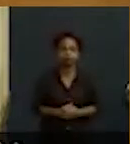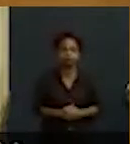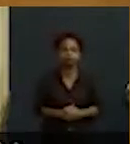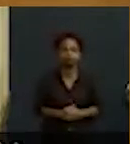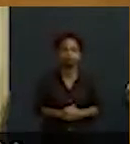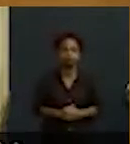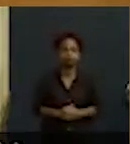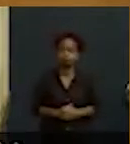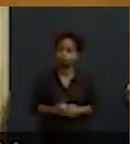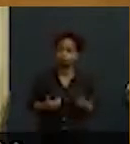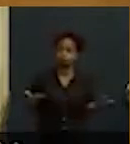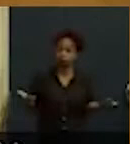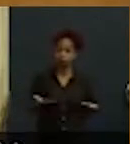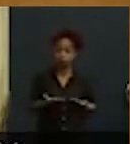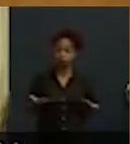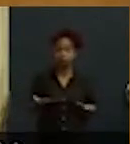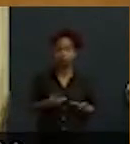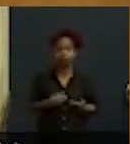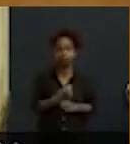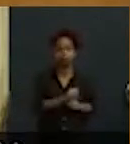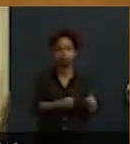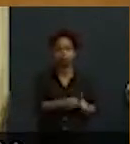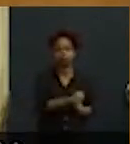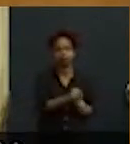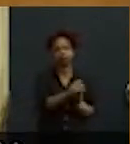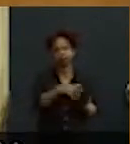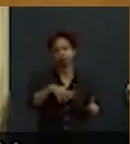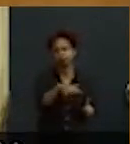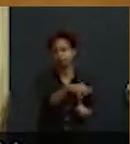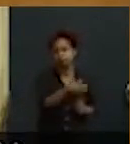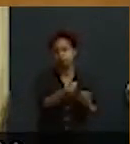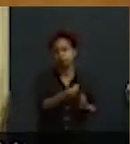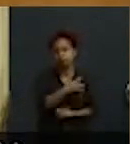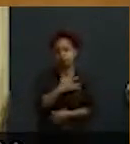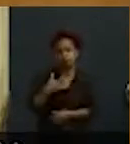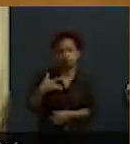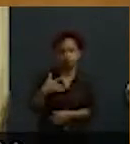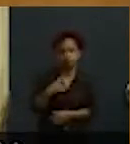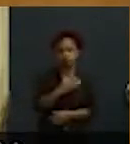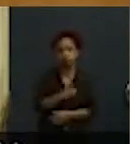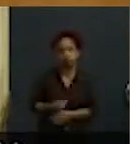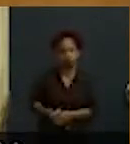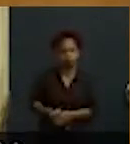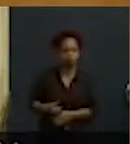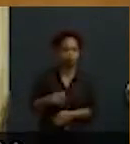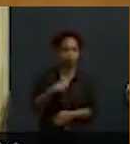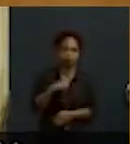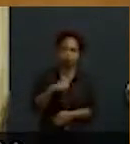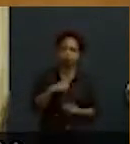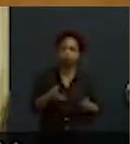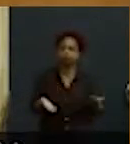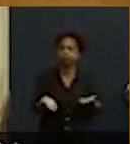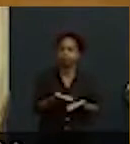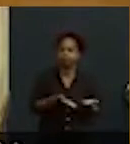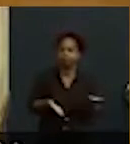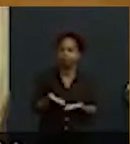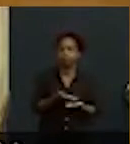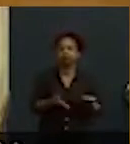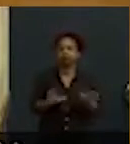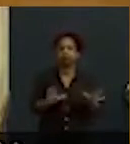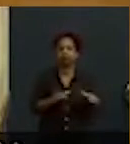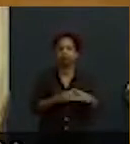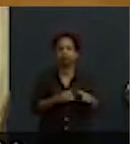Na atual conjuntura social do nosso país, em que a saúde pública tem sido pioneira no tratamento das